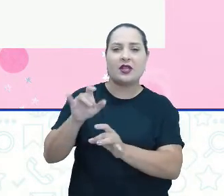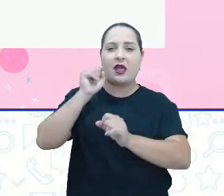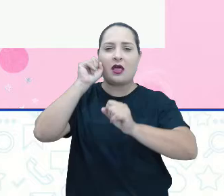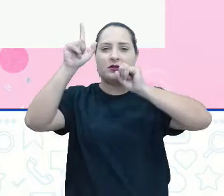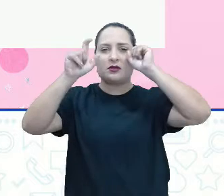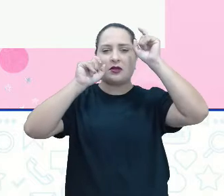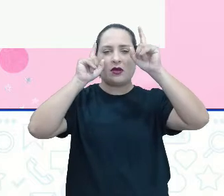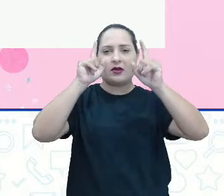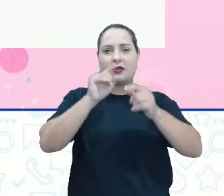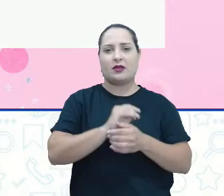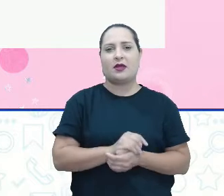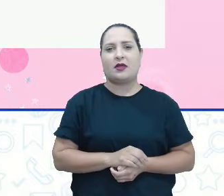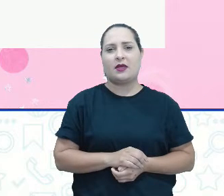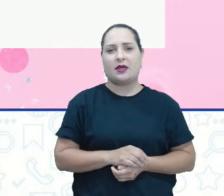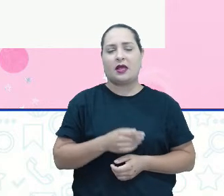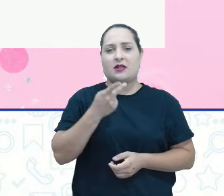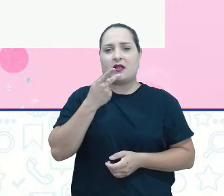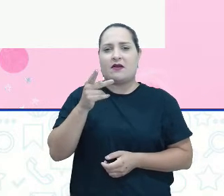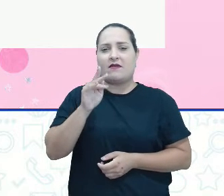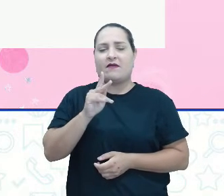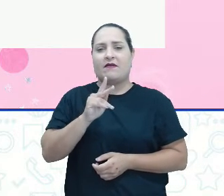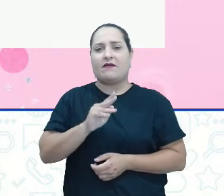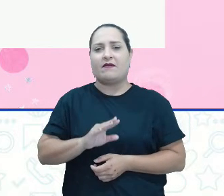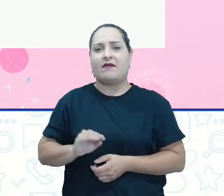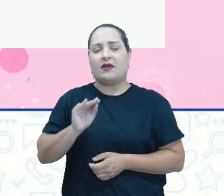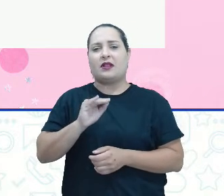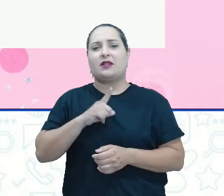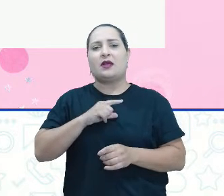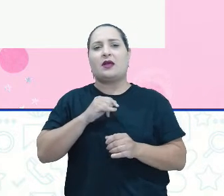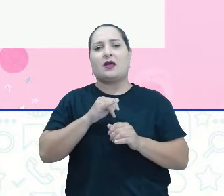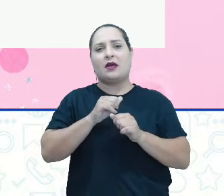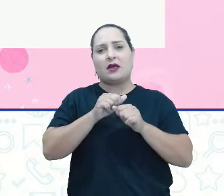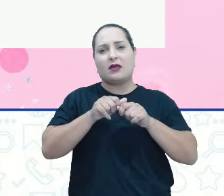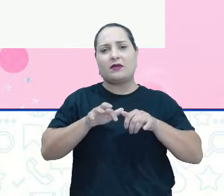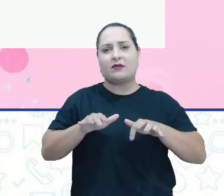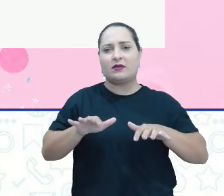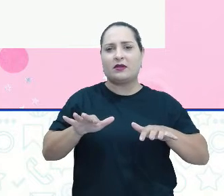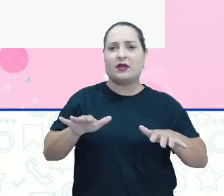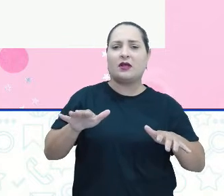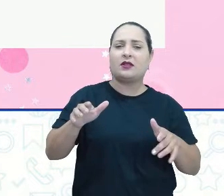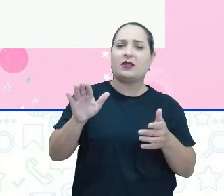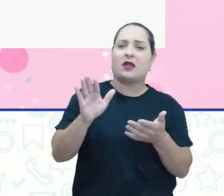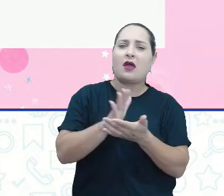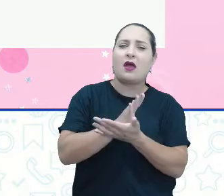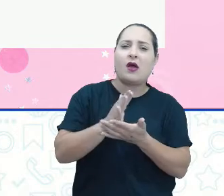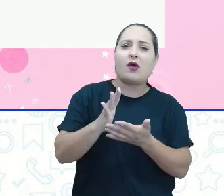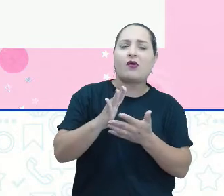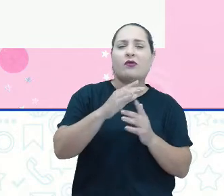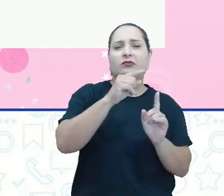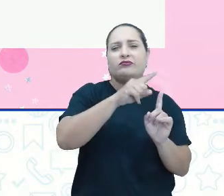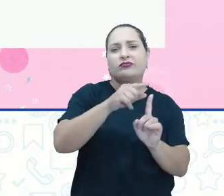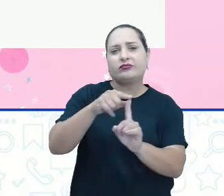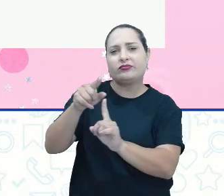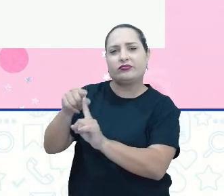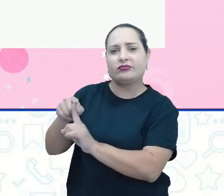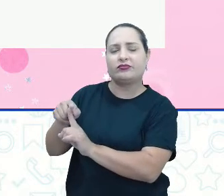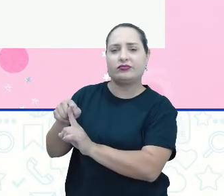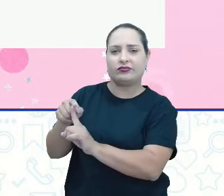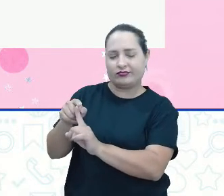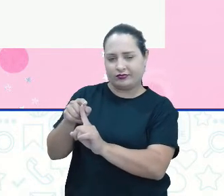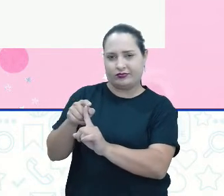discurso publicitário que a gente pode perceber o quê? A propagação de certos estereótipos,